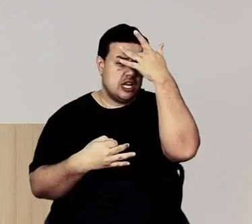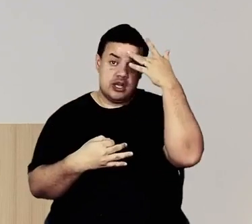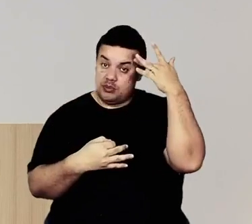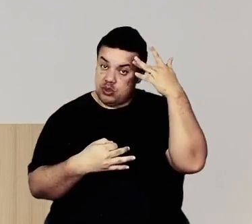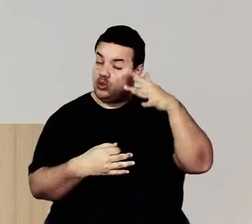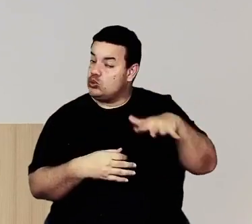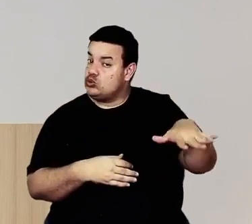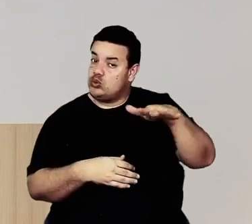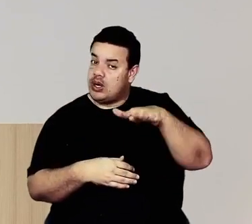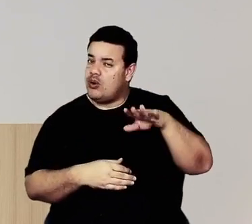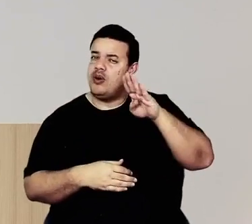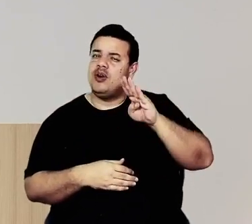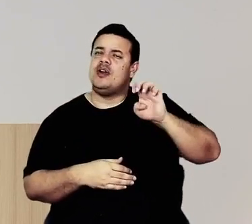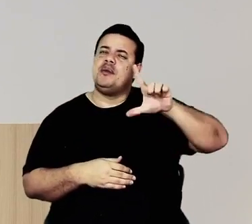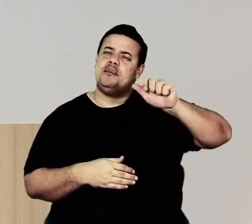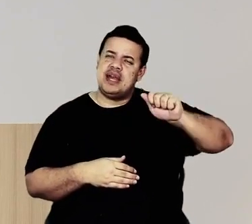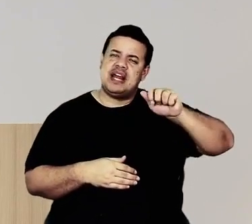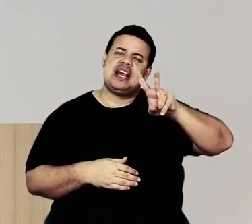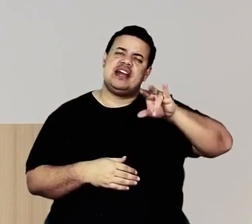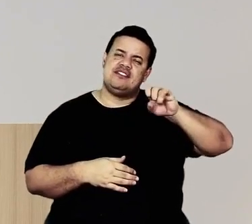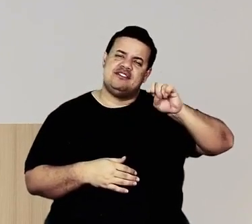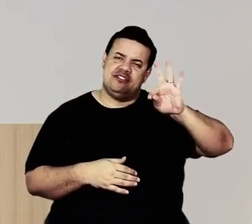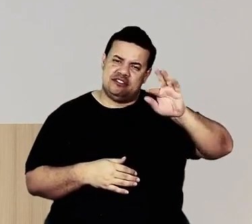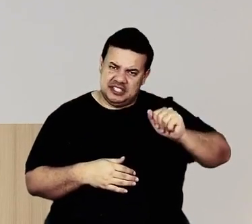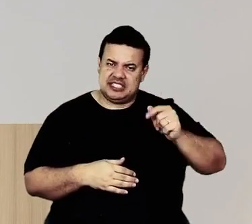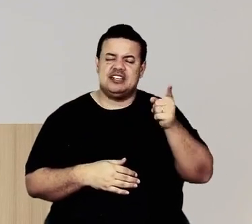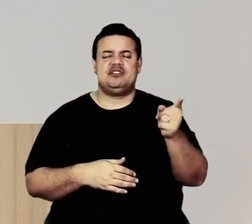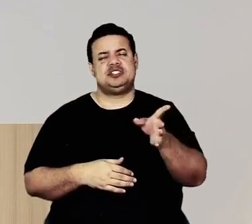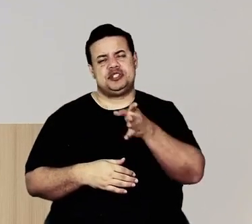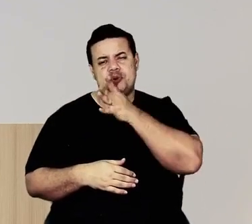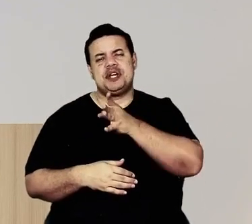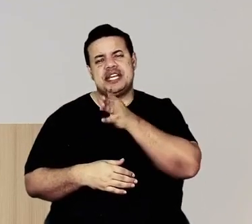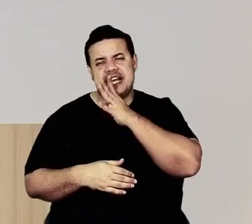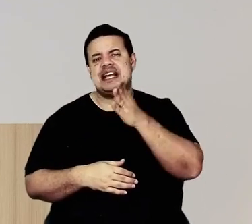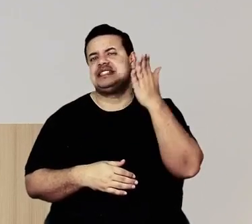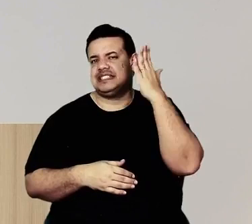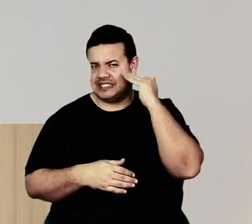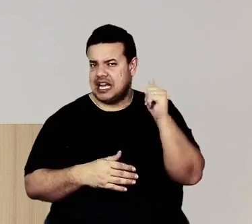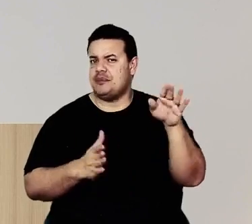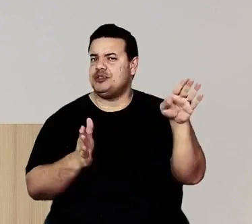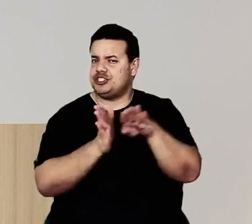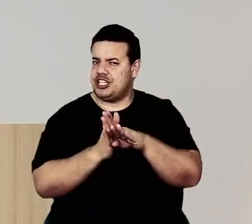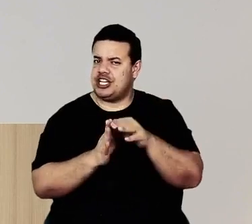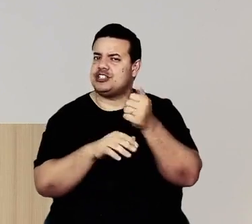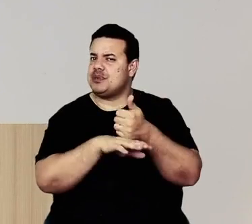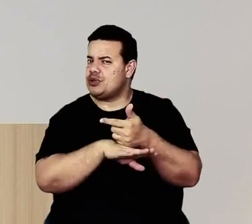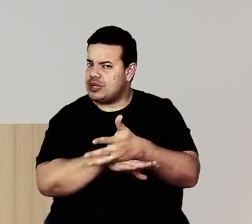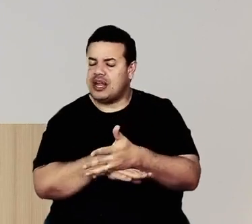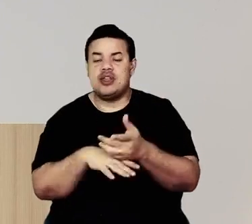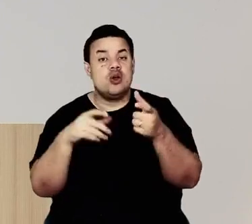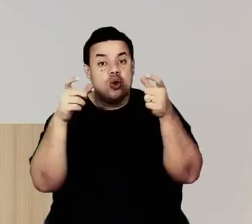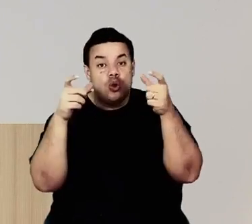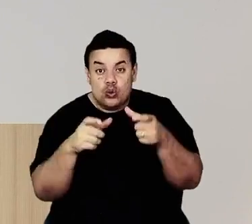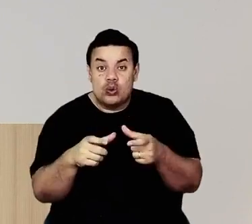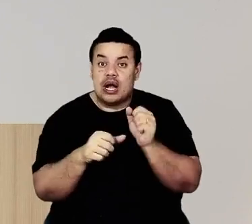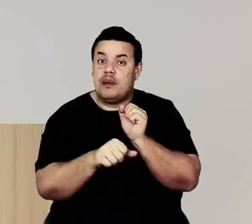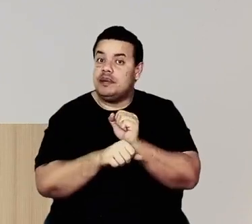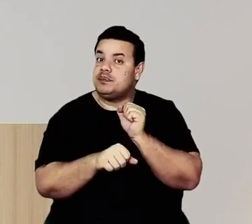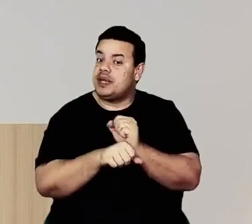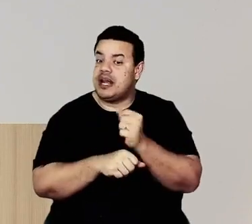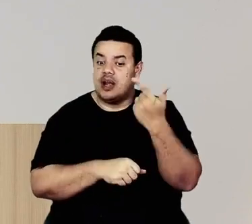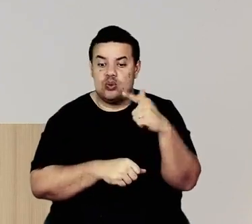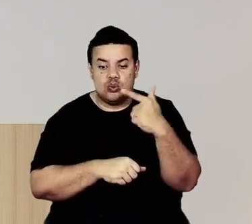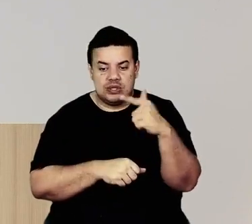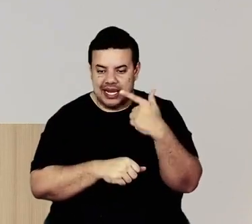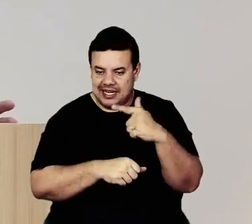que atua bastante nessa área você sabe o sofrimento que é chegar de madrugada e não ter um lugar para então parabenizar aqui a